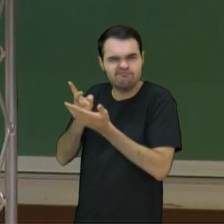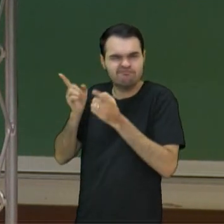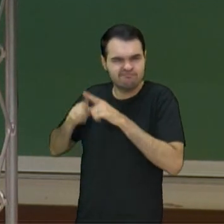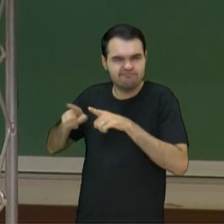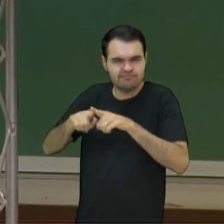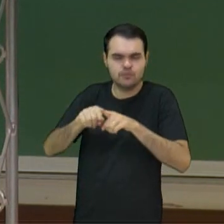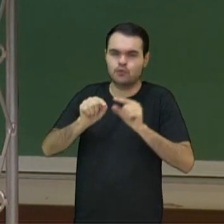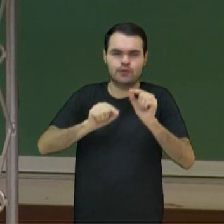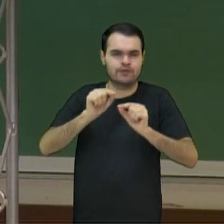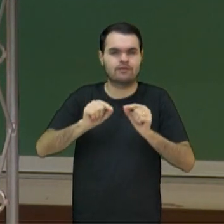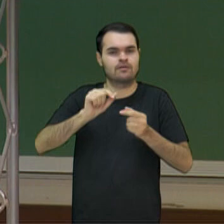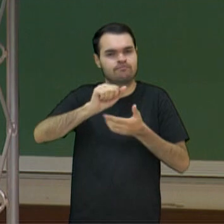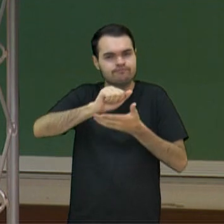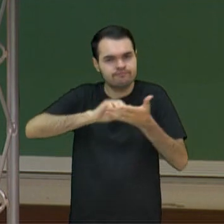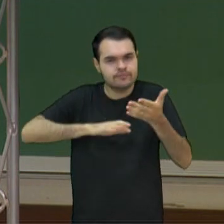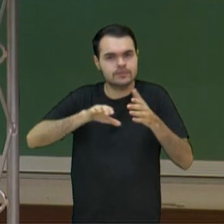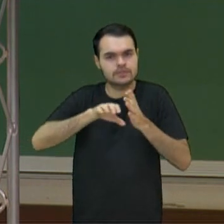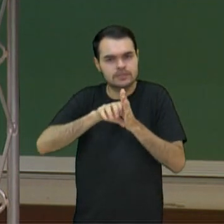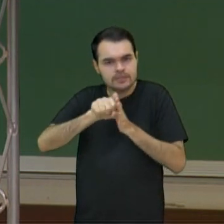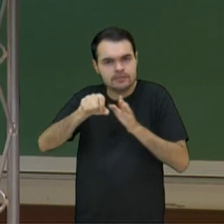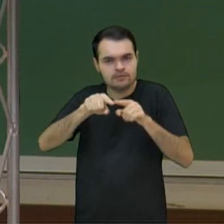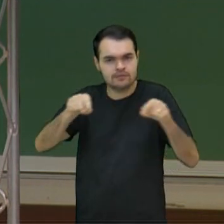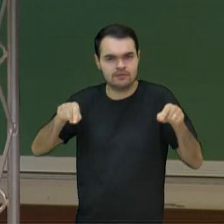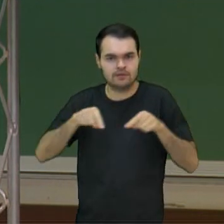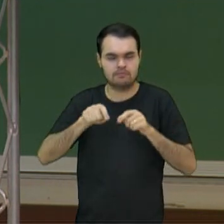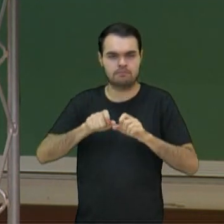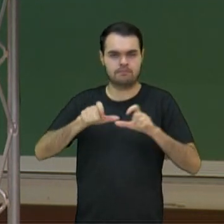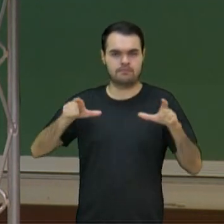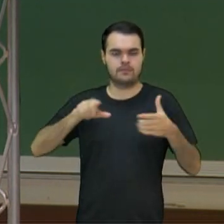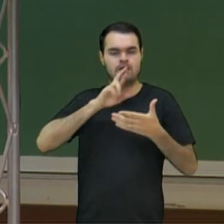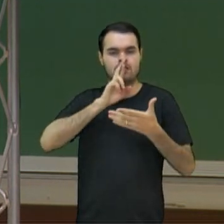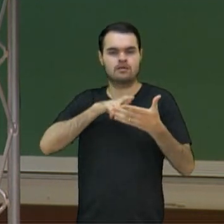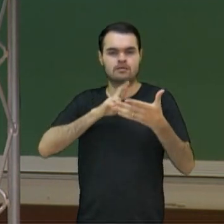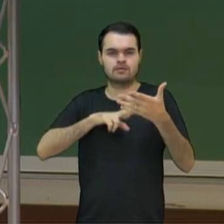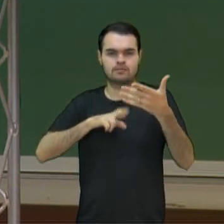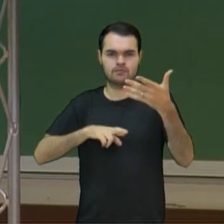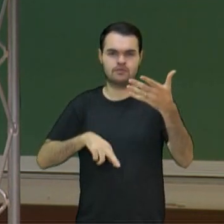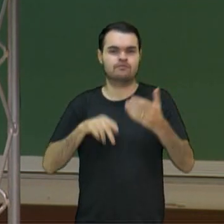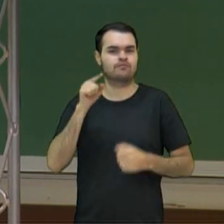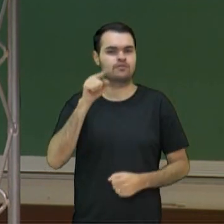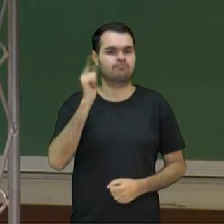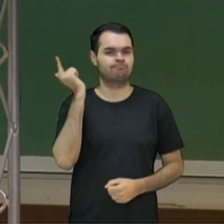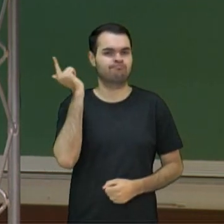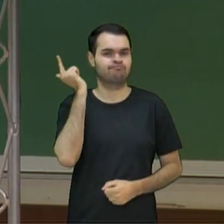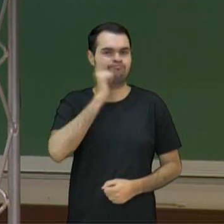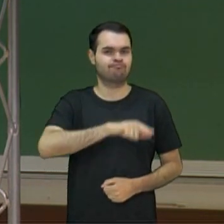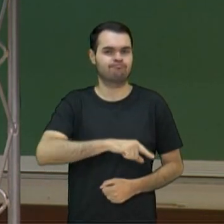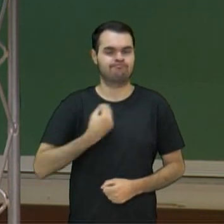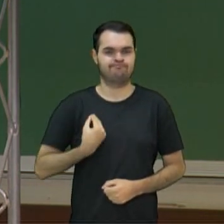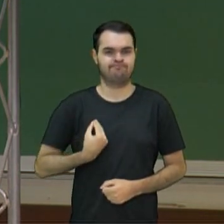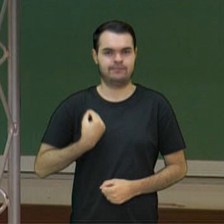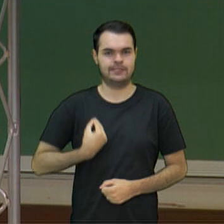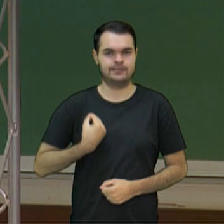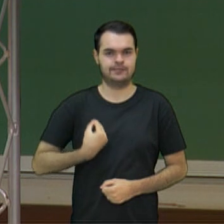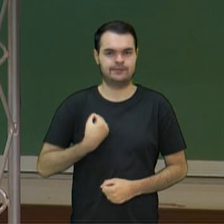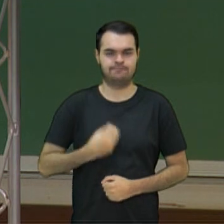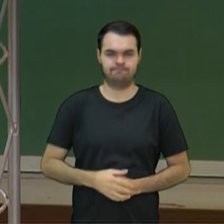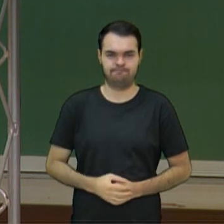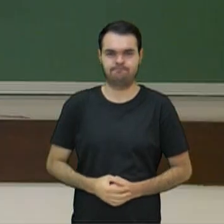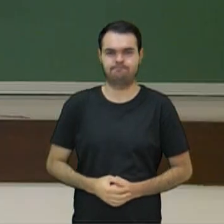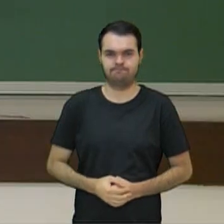sua tarefinha lá no Classroom, confirmando para que você possa obter a sua